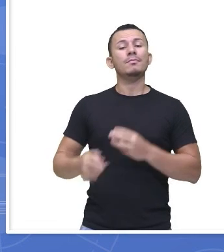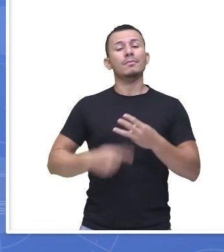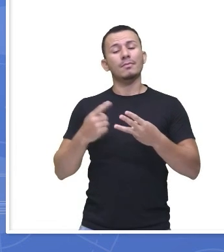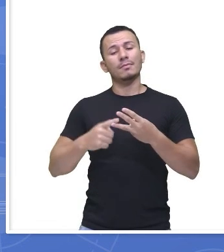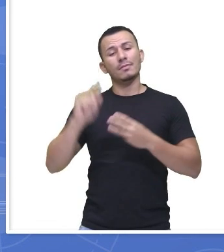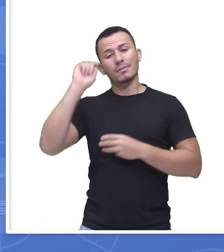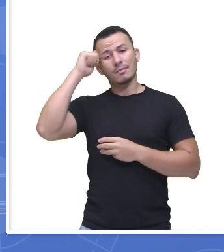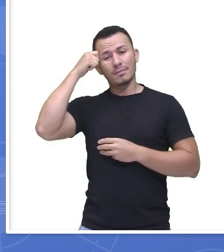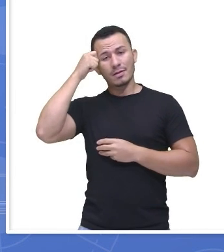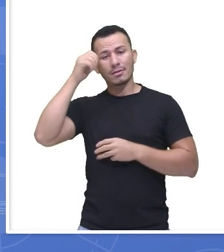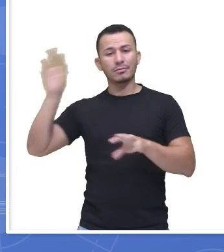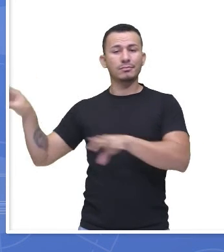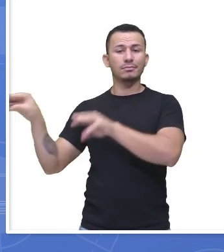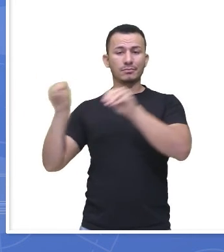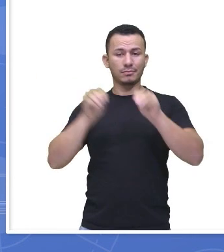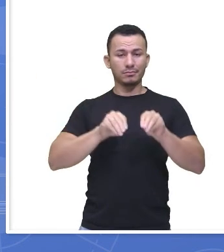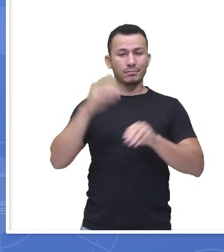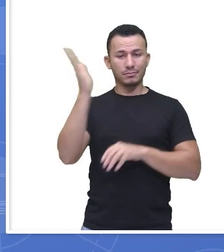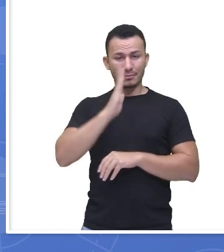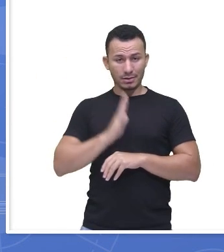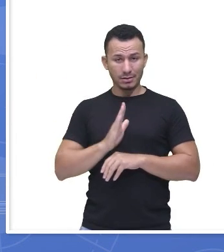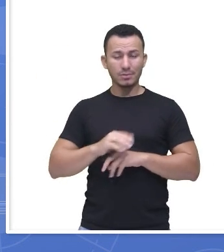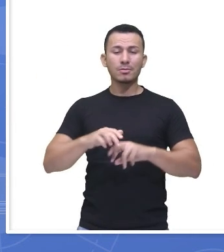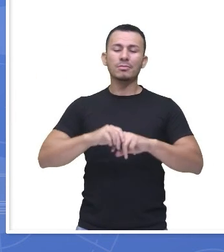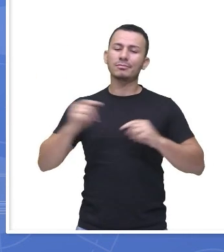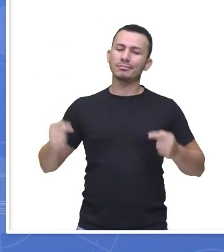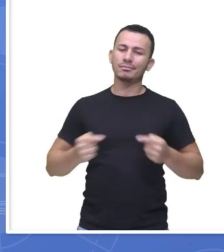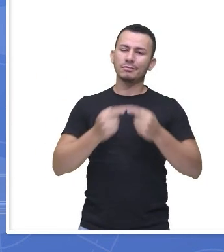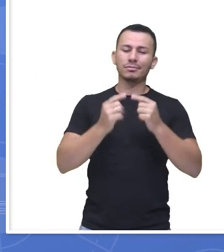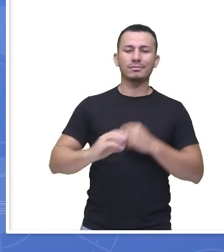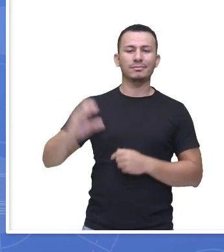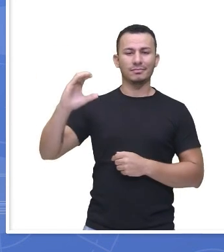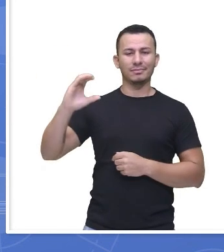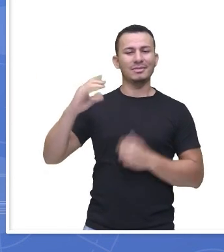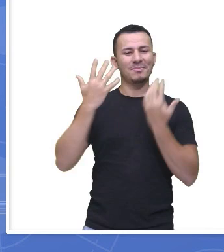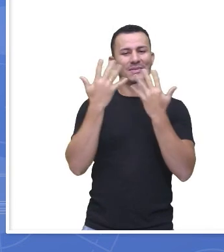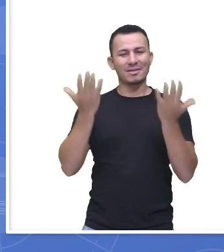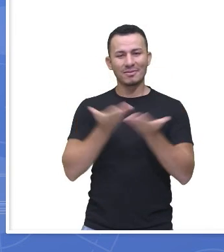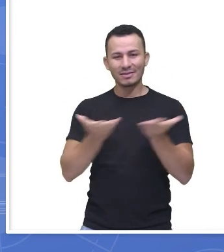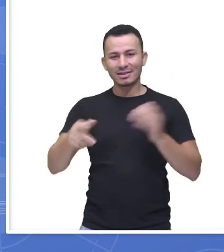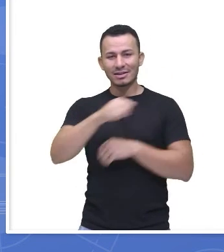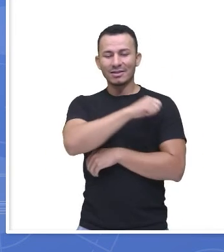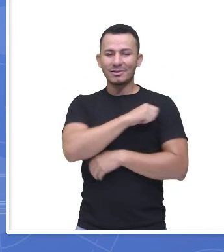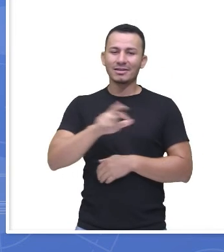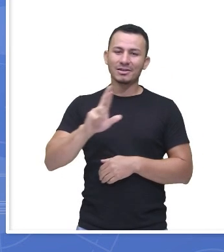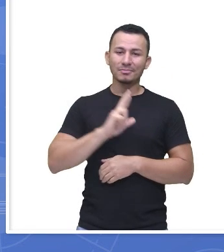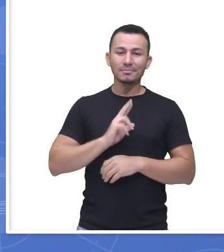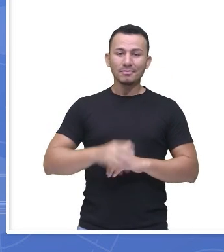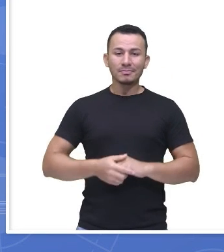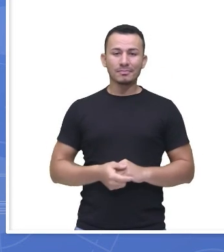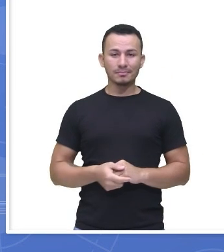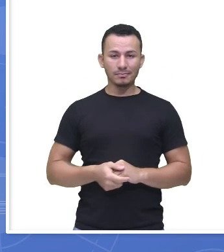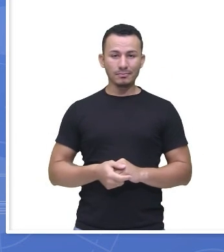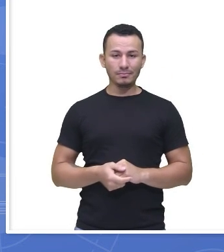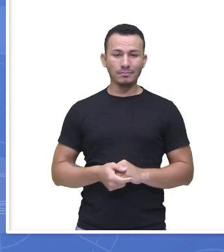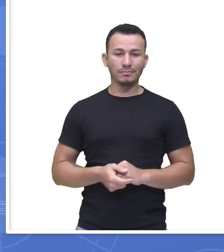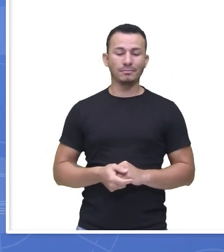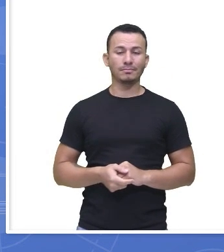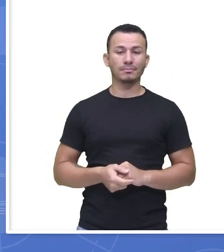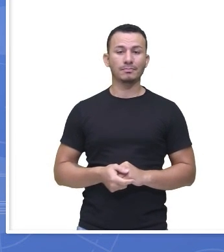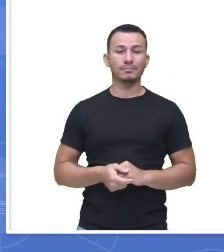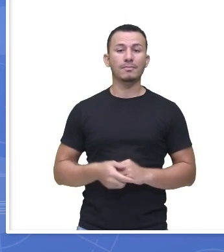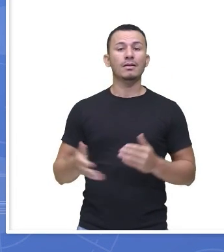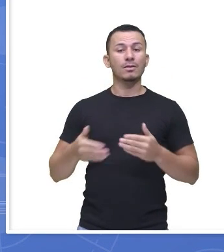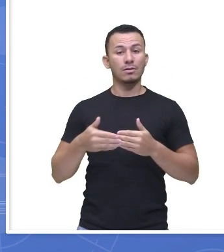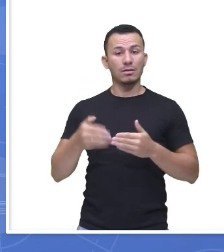podemos marcar como letra alternativa correta a letra C. Parabéns a todos vocês que acertaram, não é isso? Vamos então